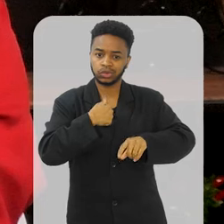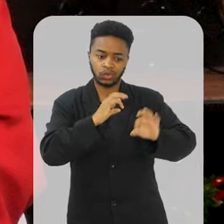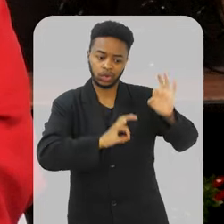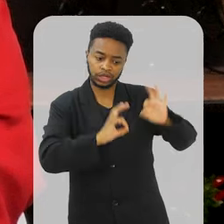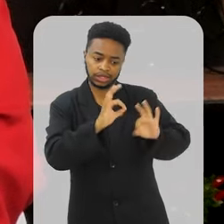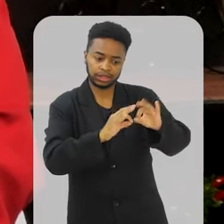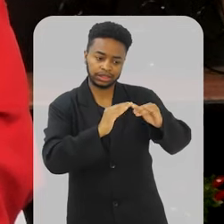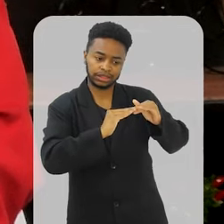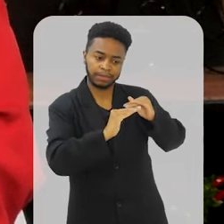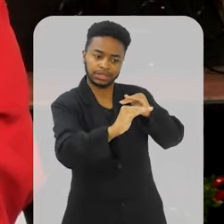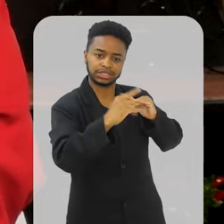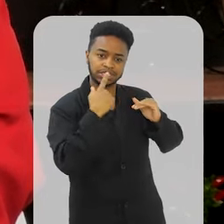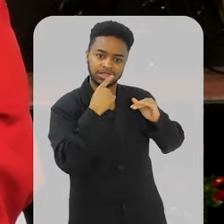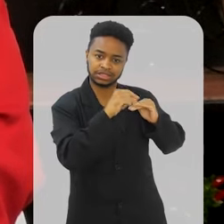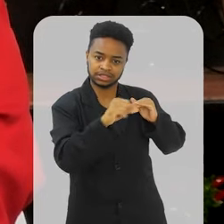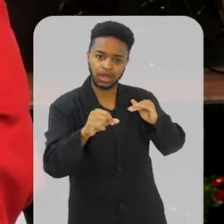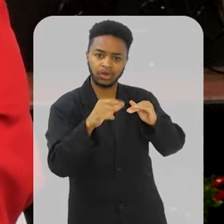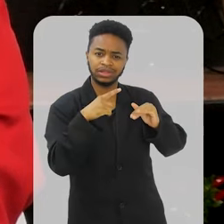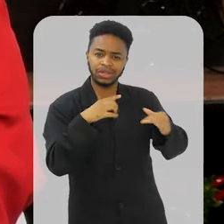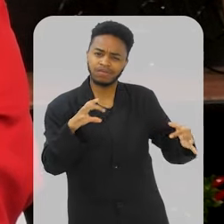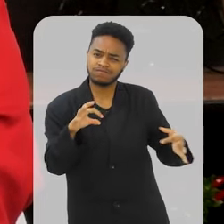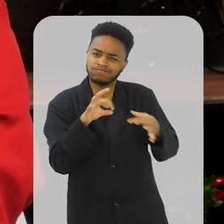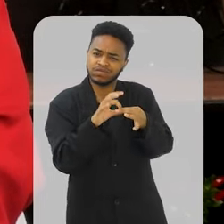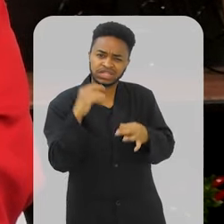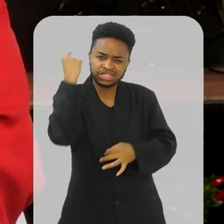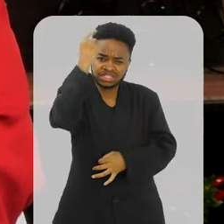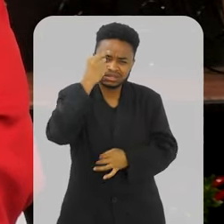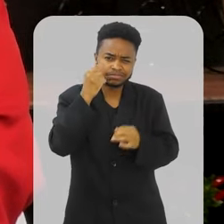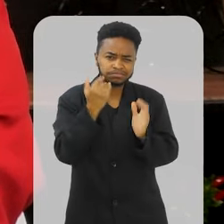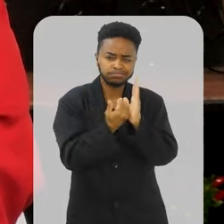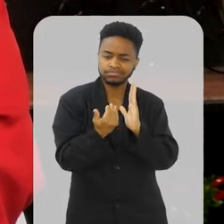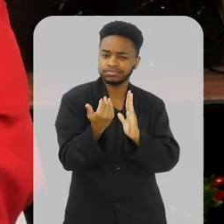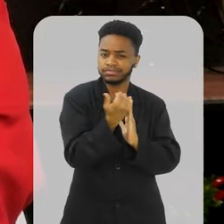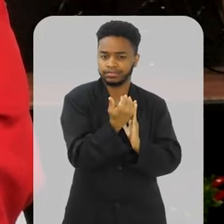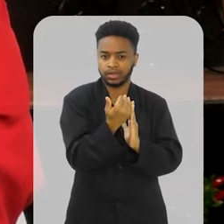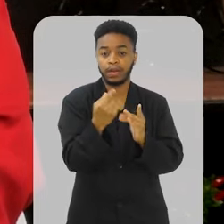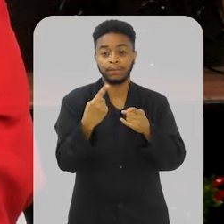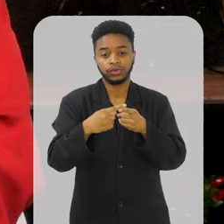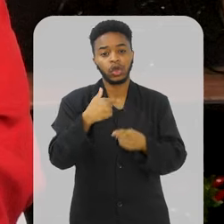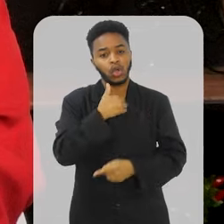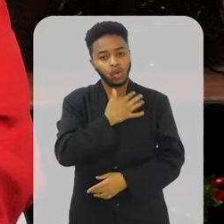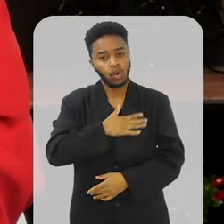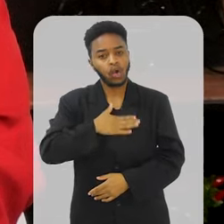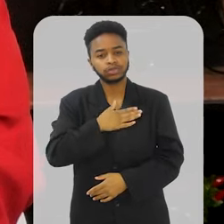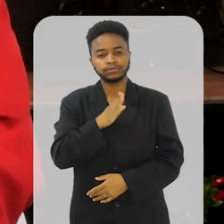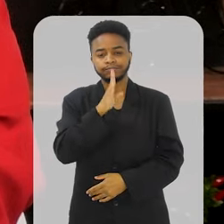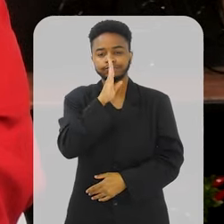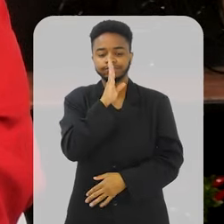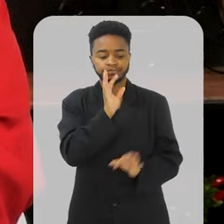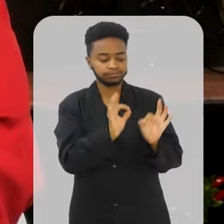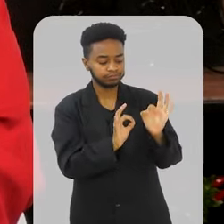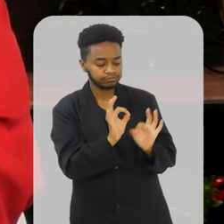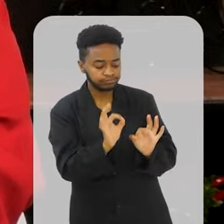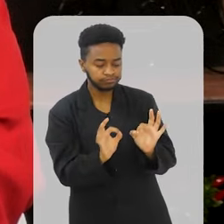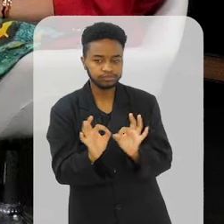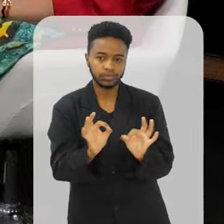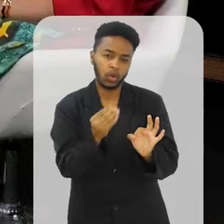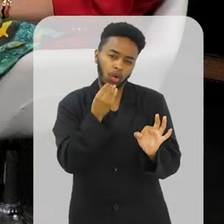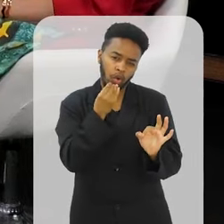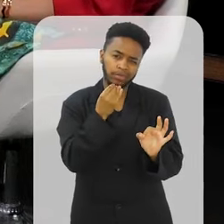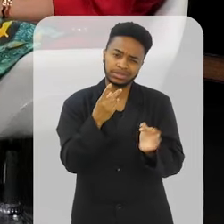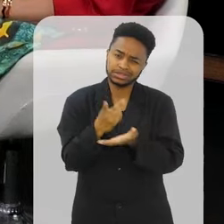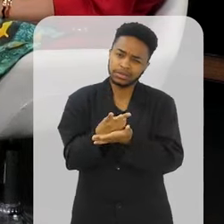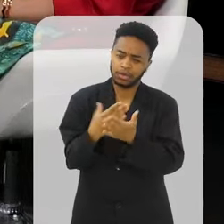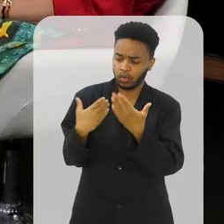sal eu tenho uma conexão com o sagrado imensa eu gosto de ficar naquele silêncio ali fazendo Claro